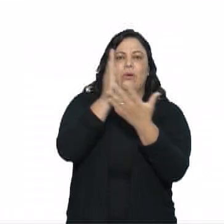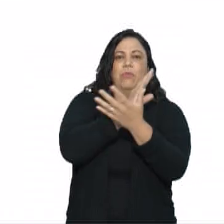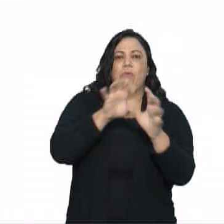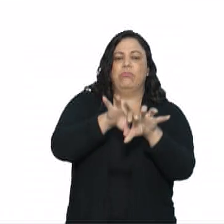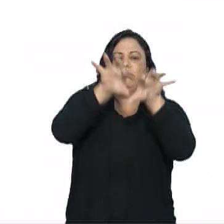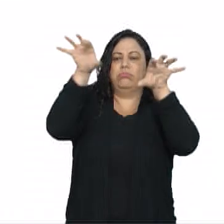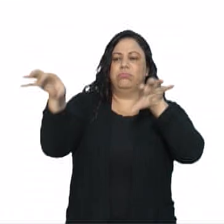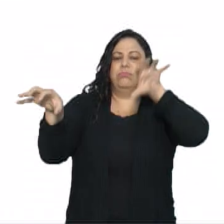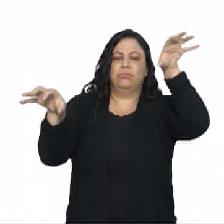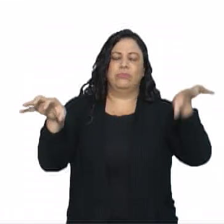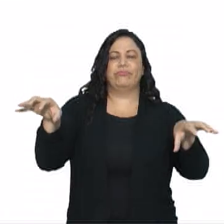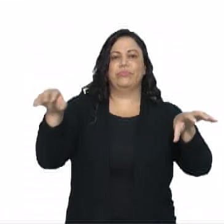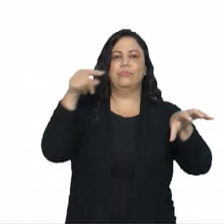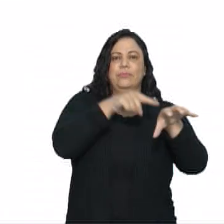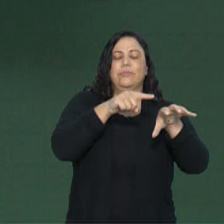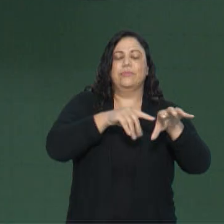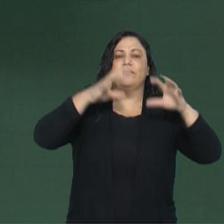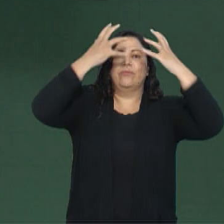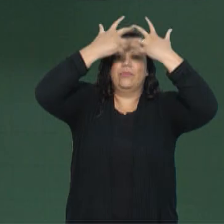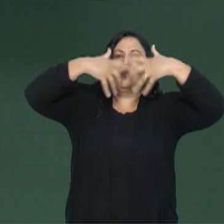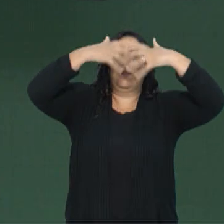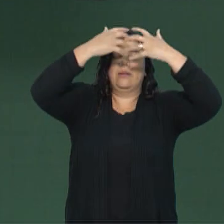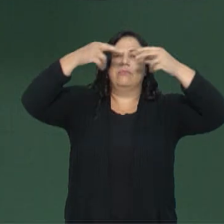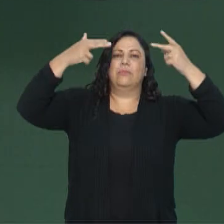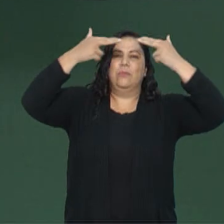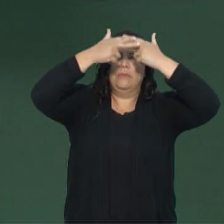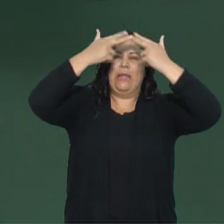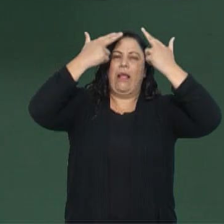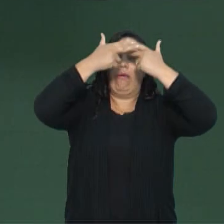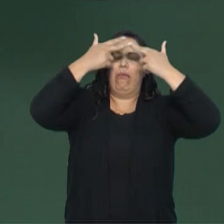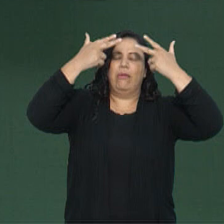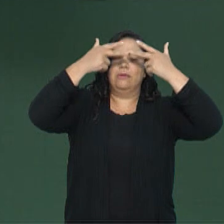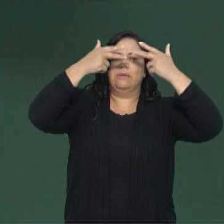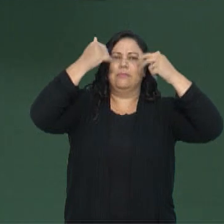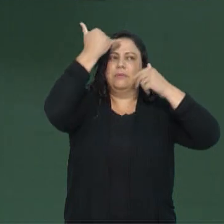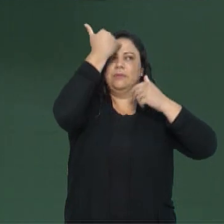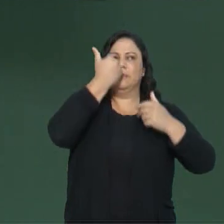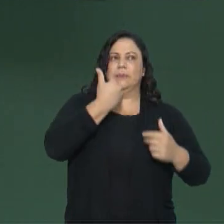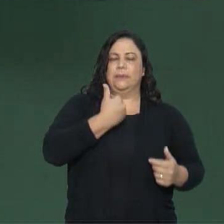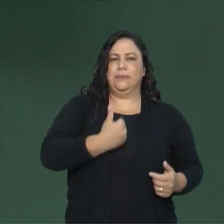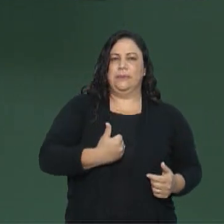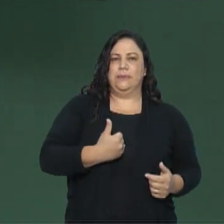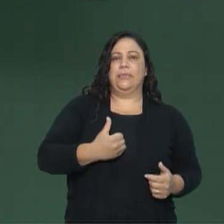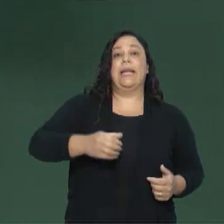sistema nervoso central, que vocês já sabem a sigla, SNC,